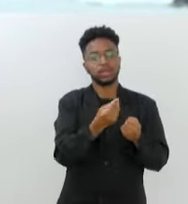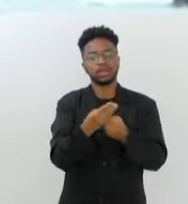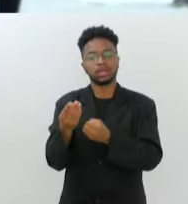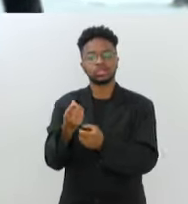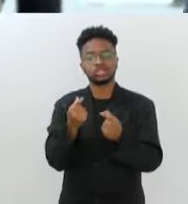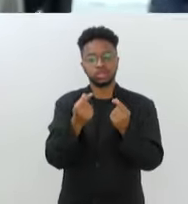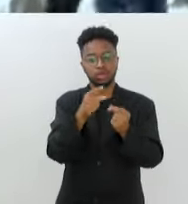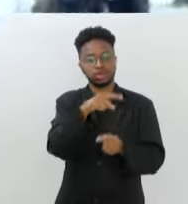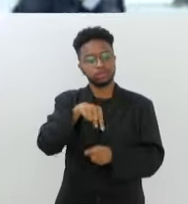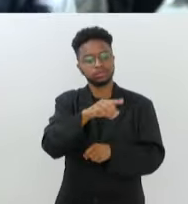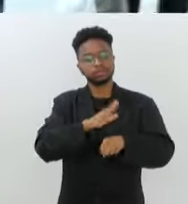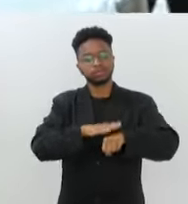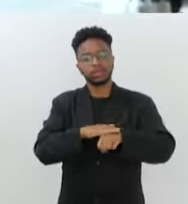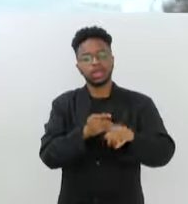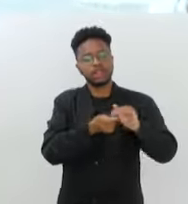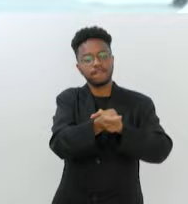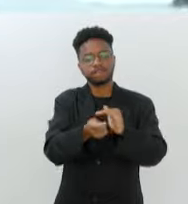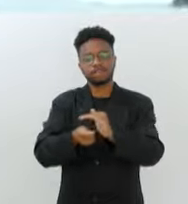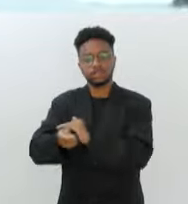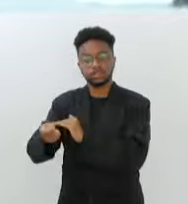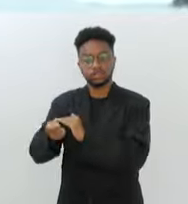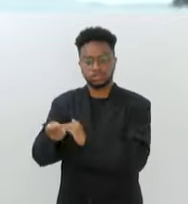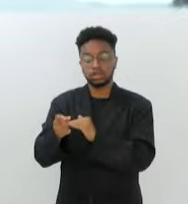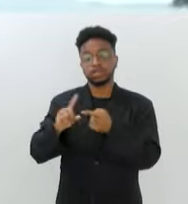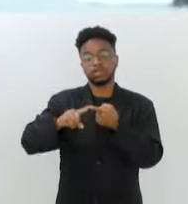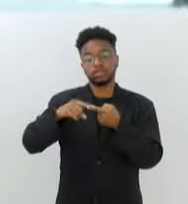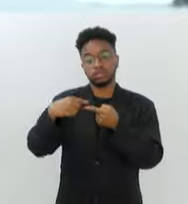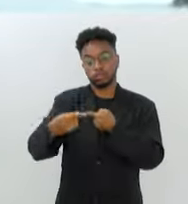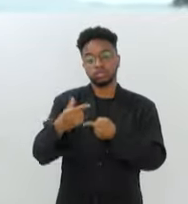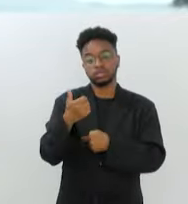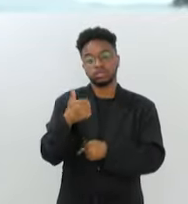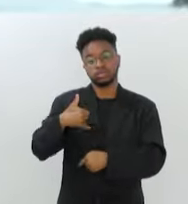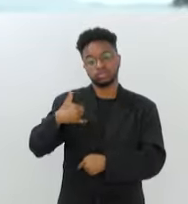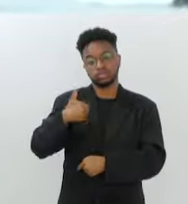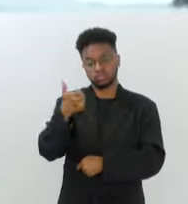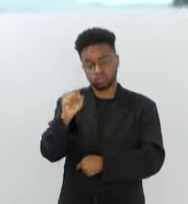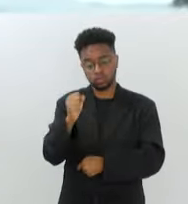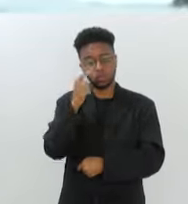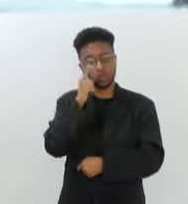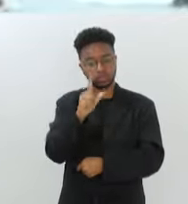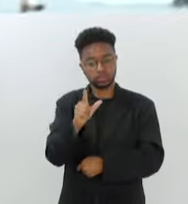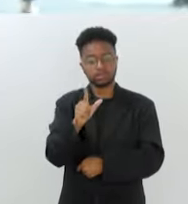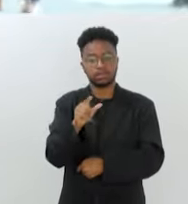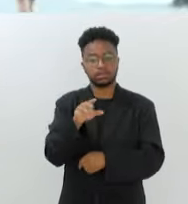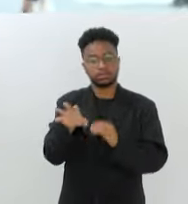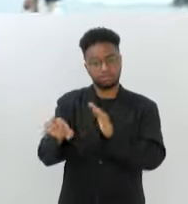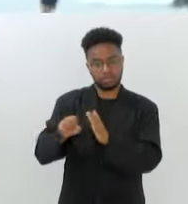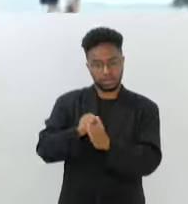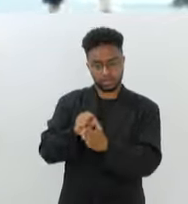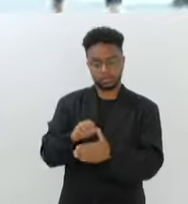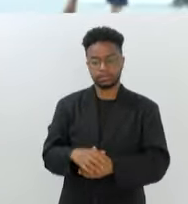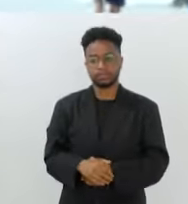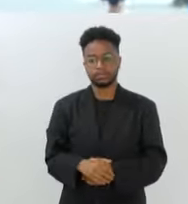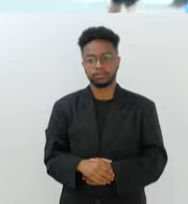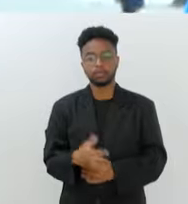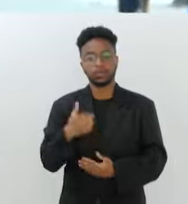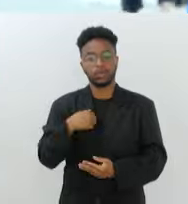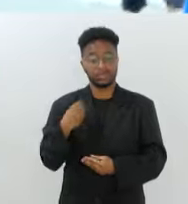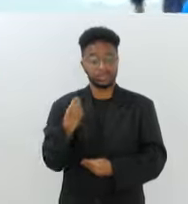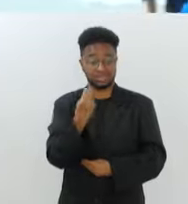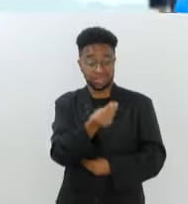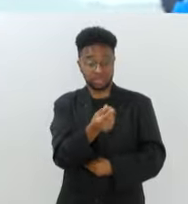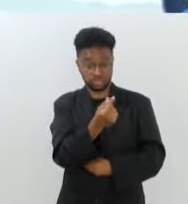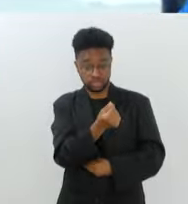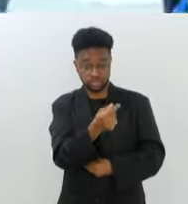investimento. Então, eles vão tirar esse dinheiro com 18 anos. Então, todo mês eu dou um dinheiro para eles, vai crescendo de acordo com a inflação, vai subindo, tá? Eu dou esse dinheiro para eles, eles pegam o dinheiro na mesma